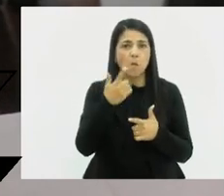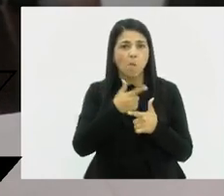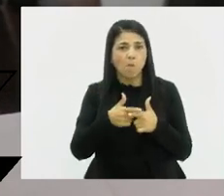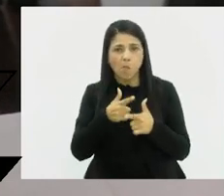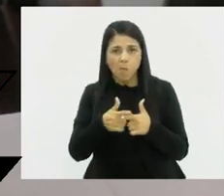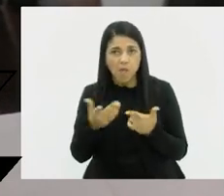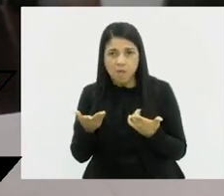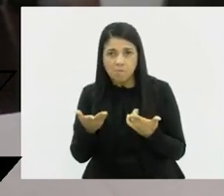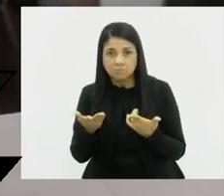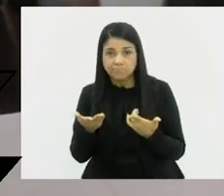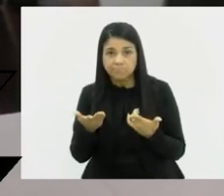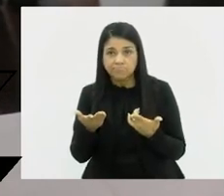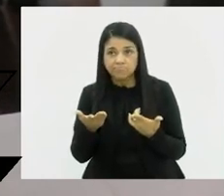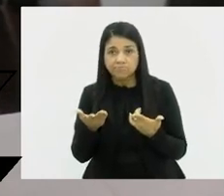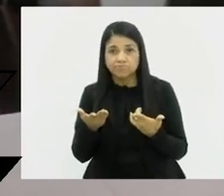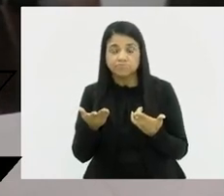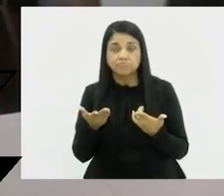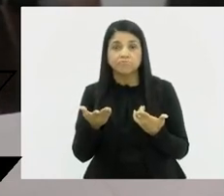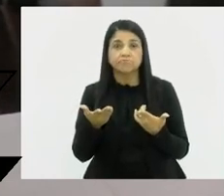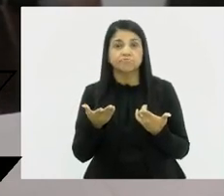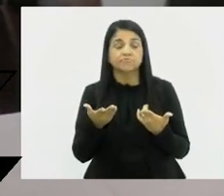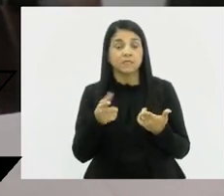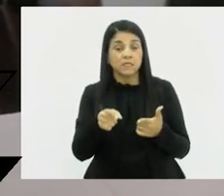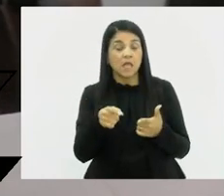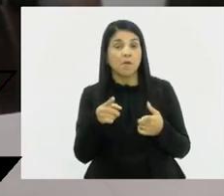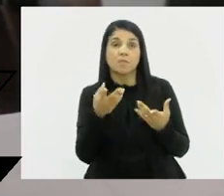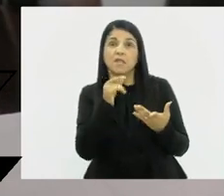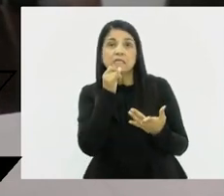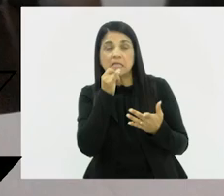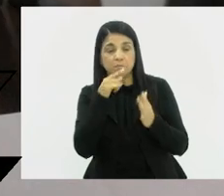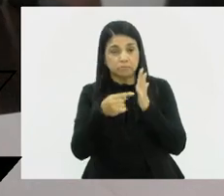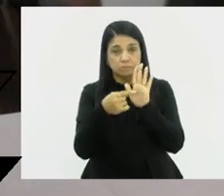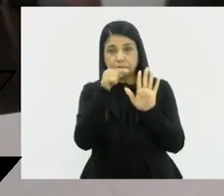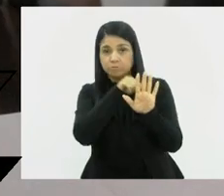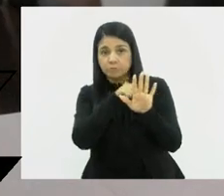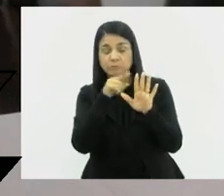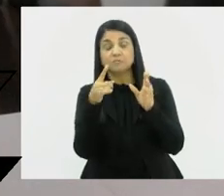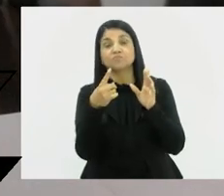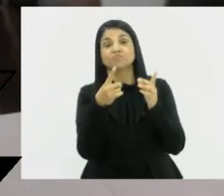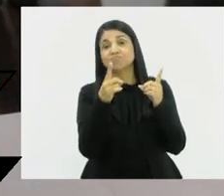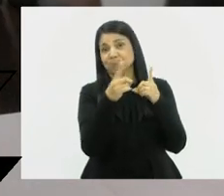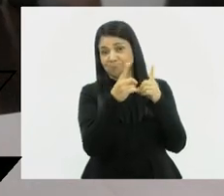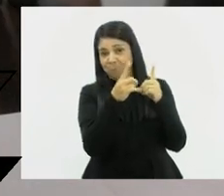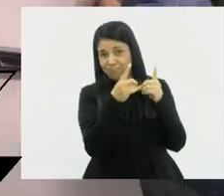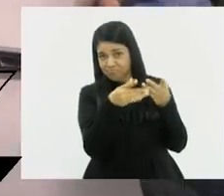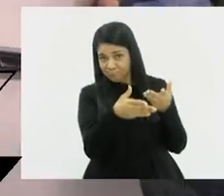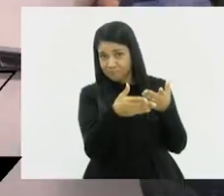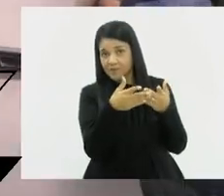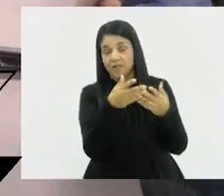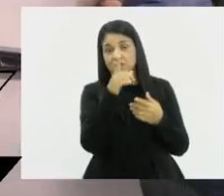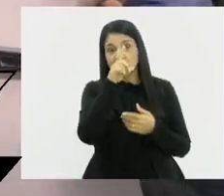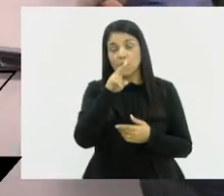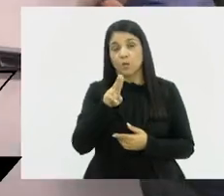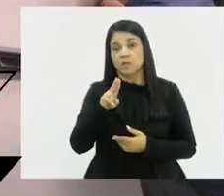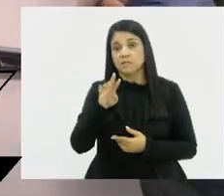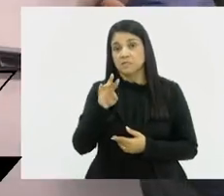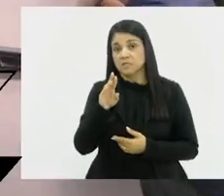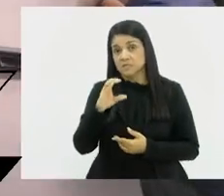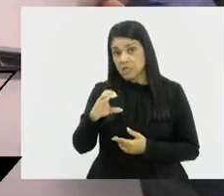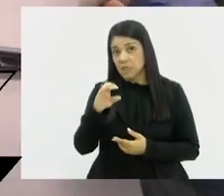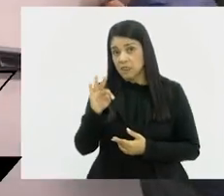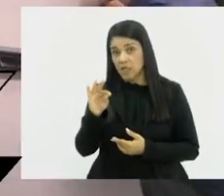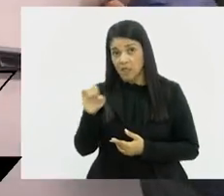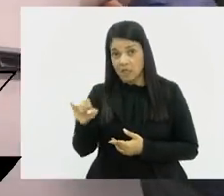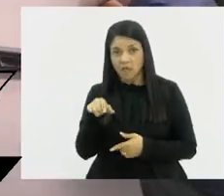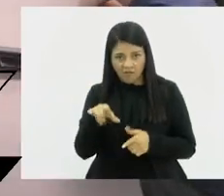paciente que está muito mal lá no médico, liberar o CTI matando o paciente. Não se pode pensar em